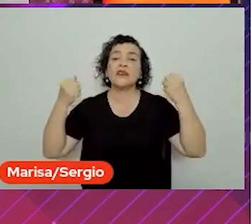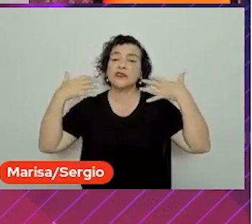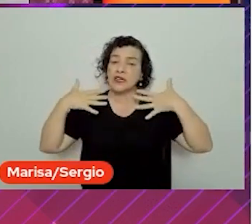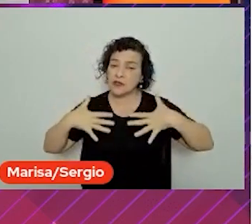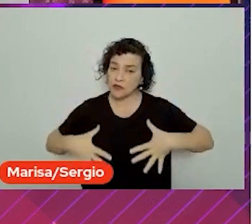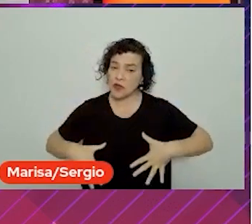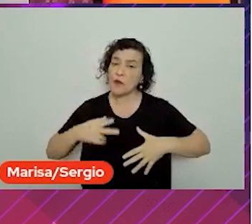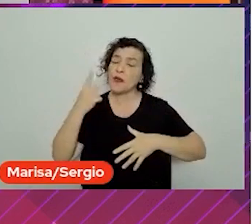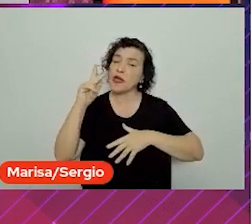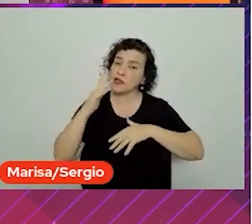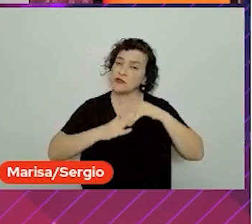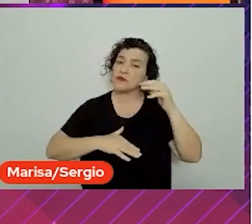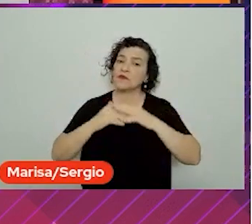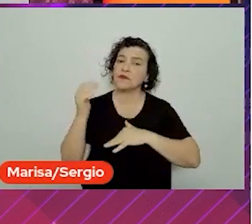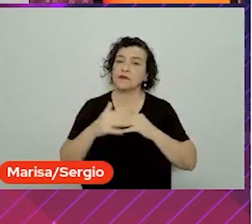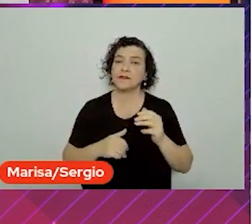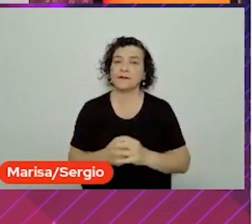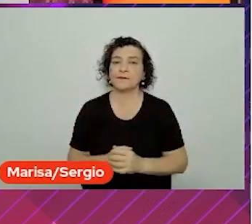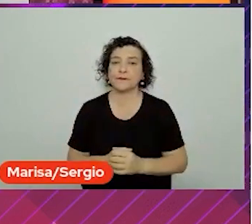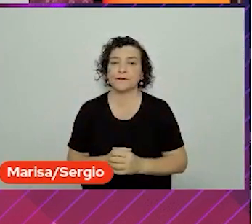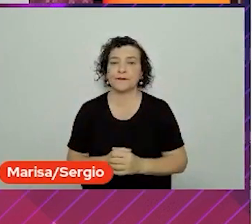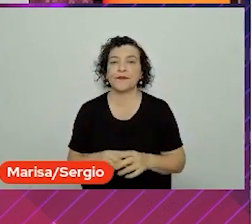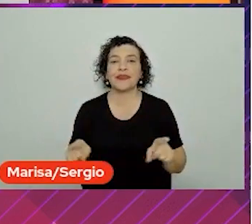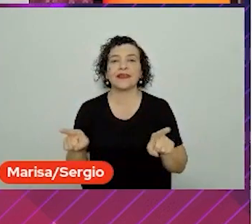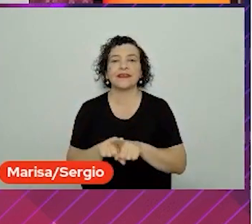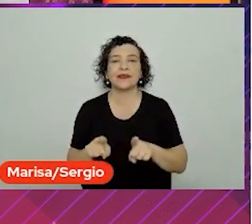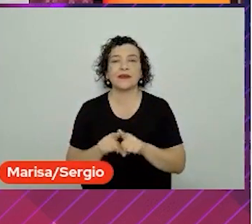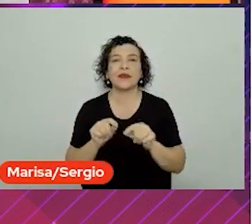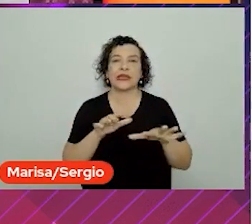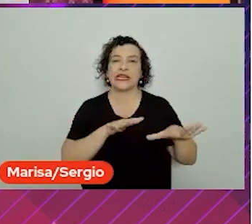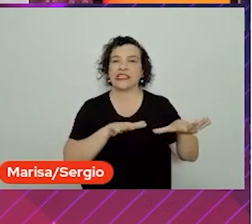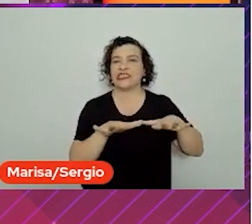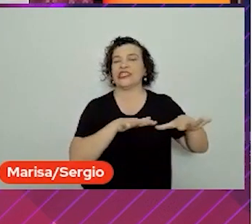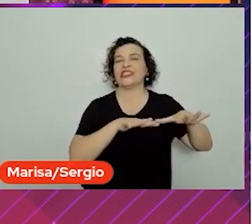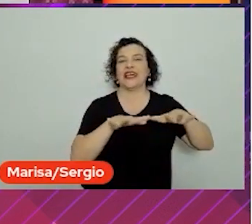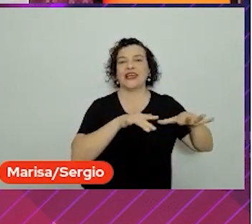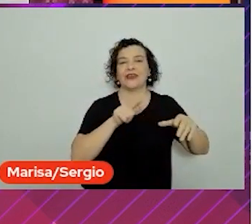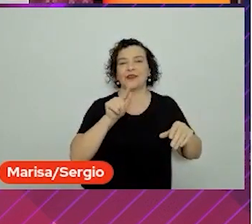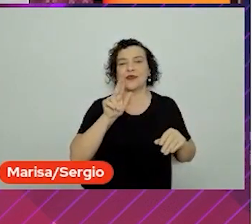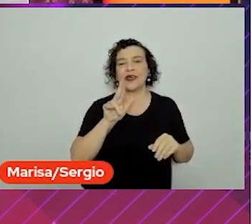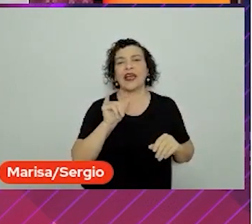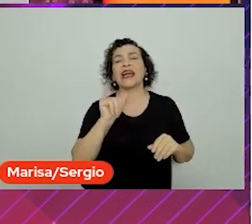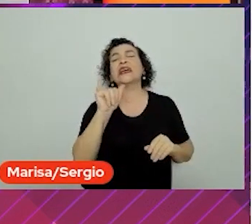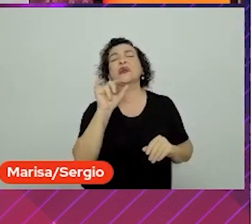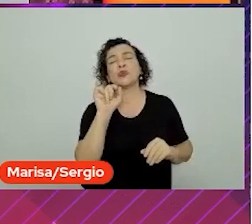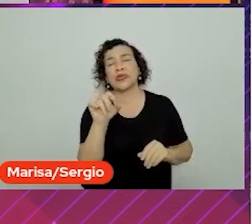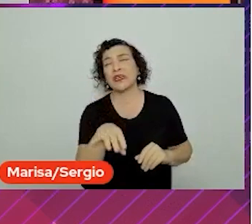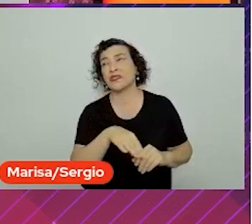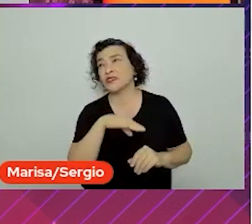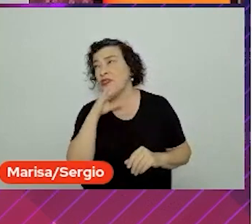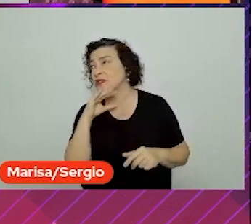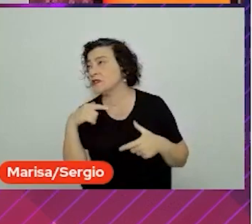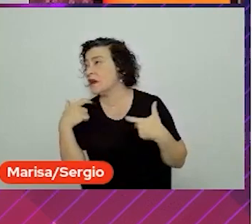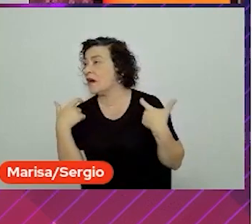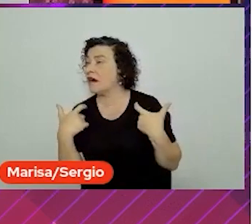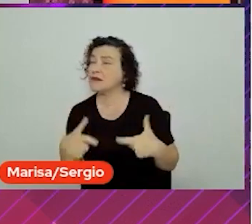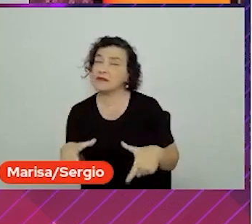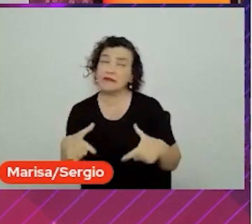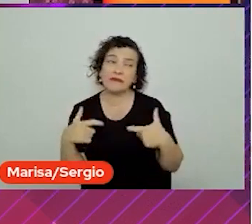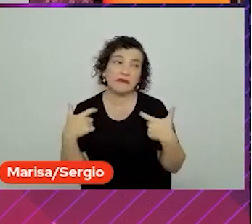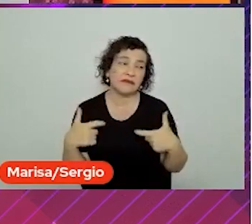trazendo. Não seja o Agile Guy. Cara, o Agile Guy é aquele cara chato, aquele cara